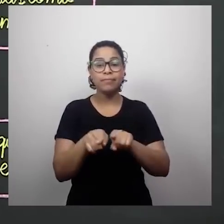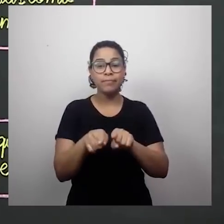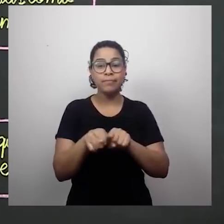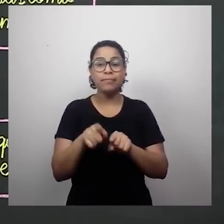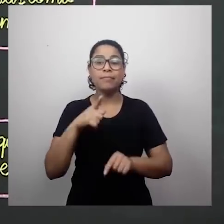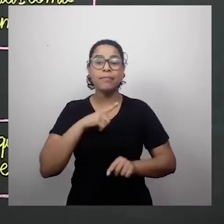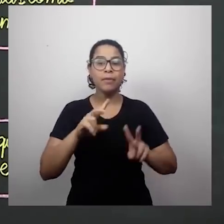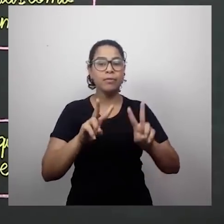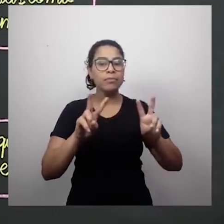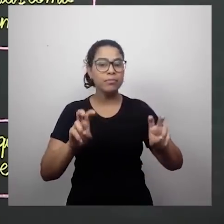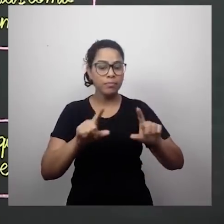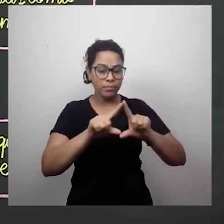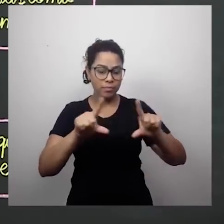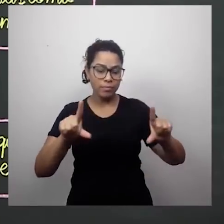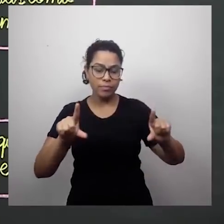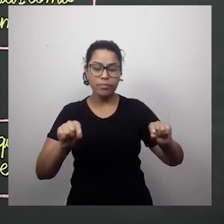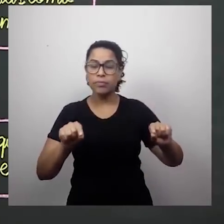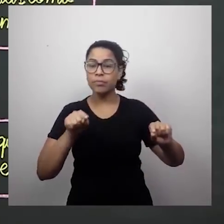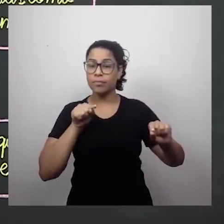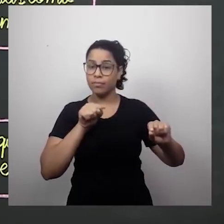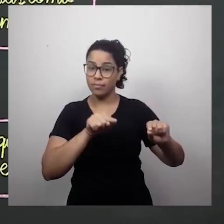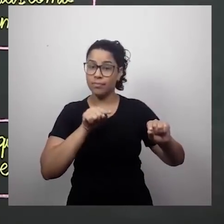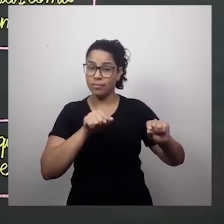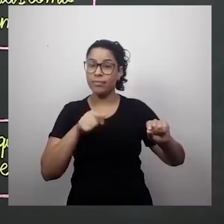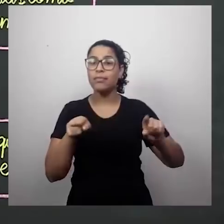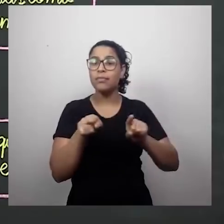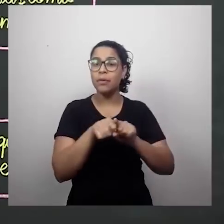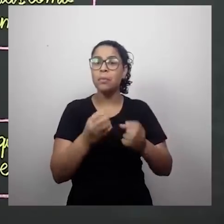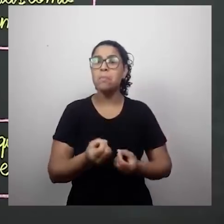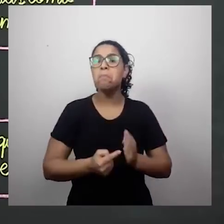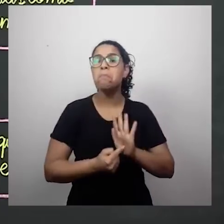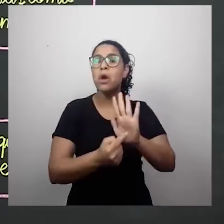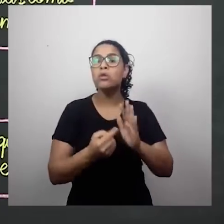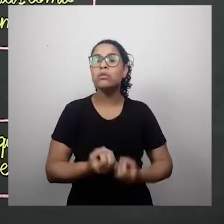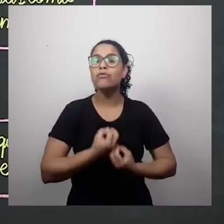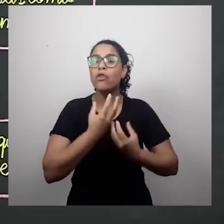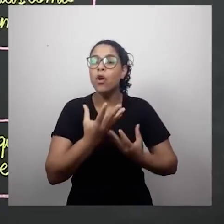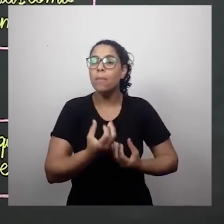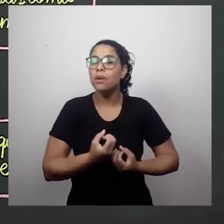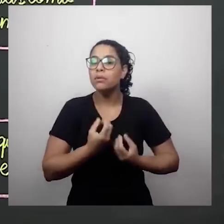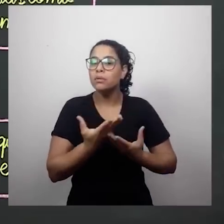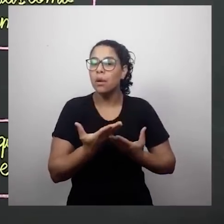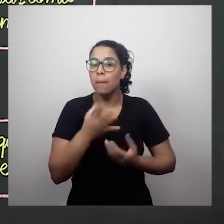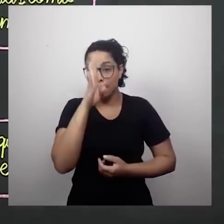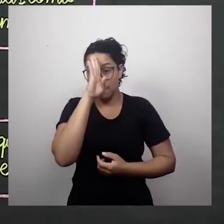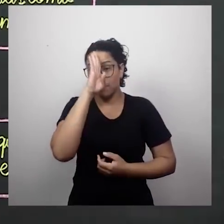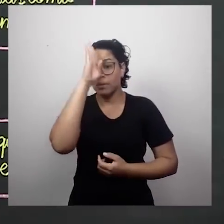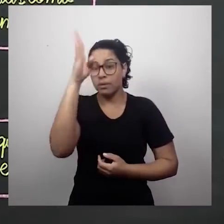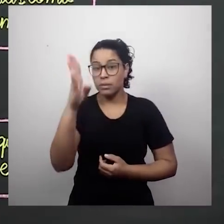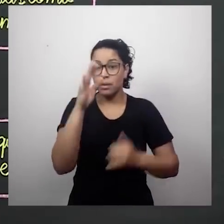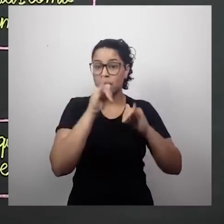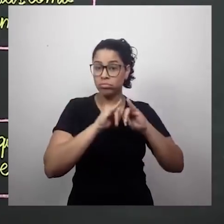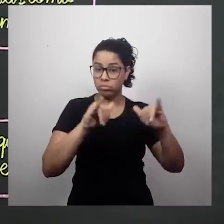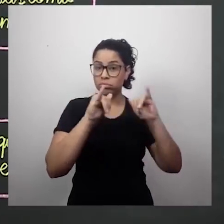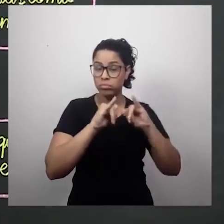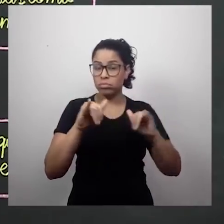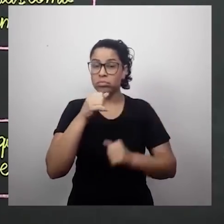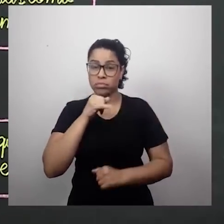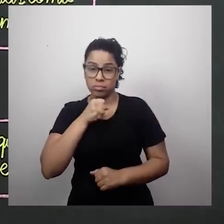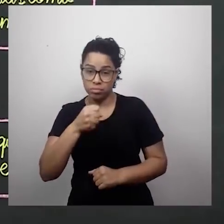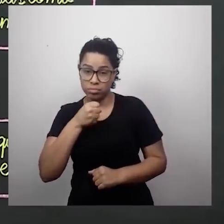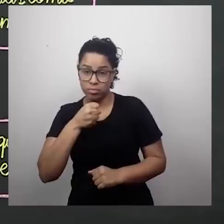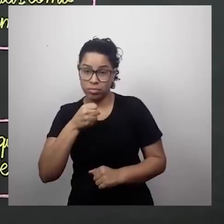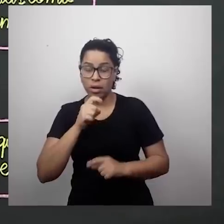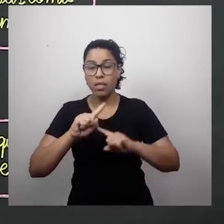um subtítulo, tem um lead, que é aquele primeiro parágrafo que apresenta as informações gerais da reportagem, nesse momento ainda um pouco parecido com a notícia,